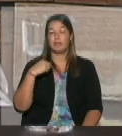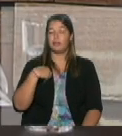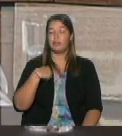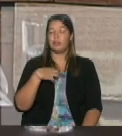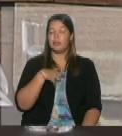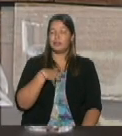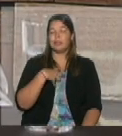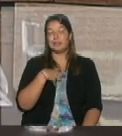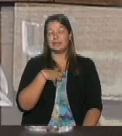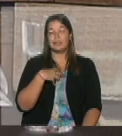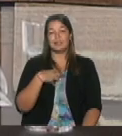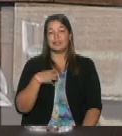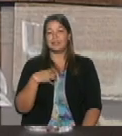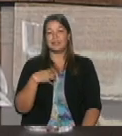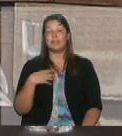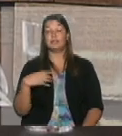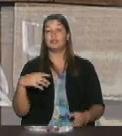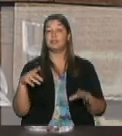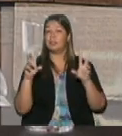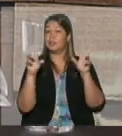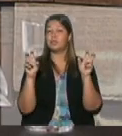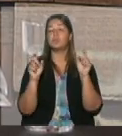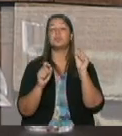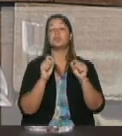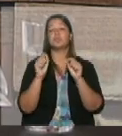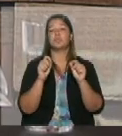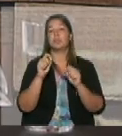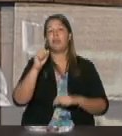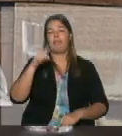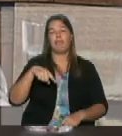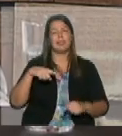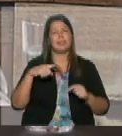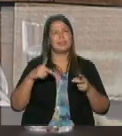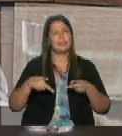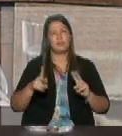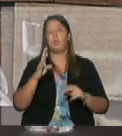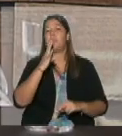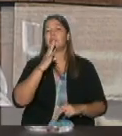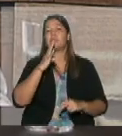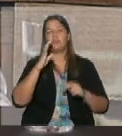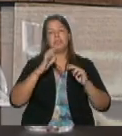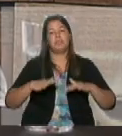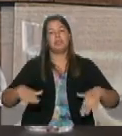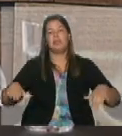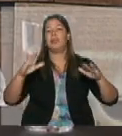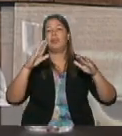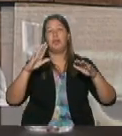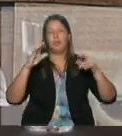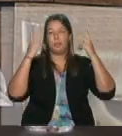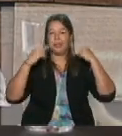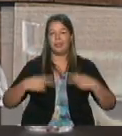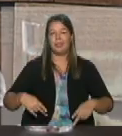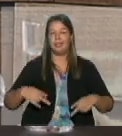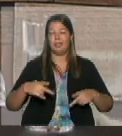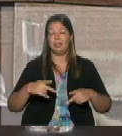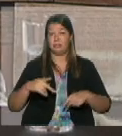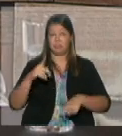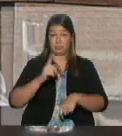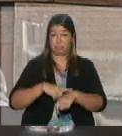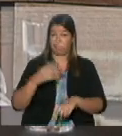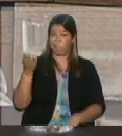isso, os assuntos eram sempre em torno de conhecimentos gerais, de humanidades, que naquela